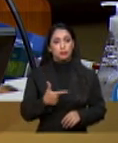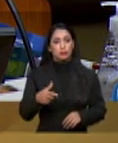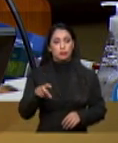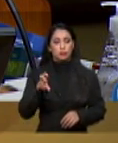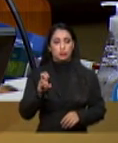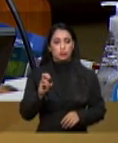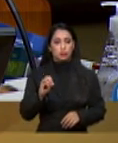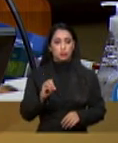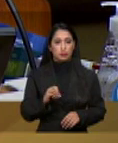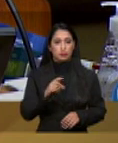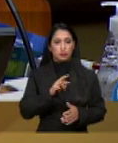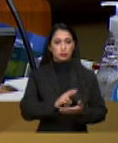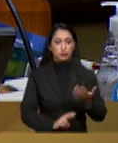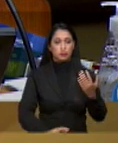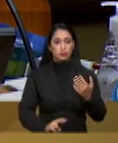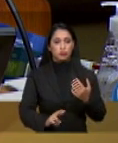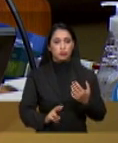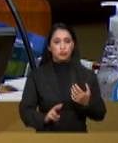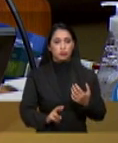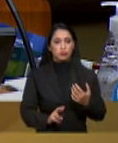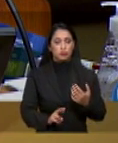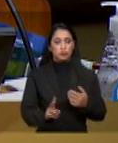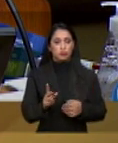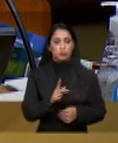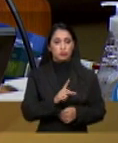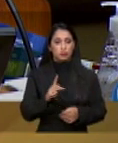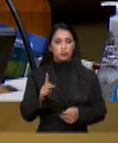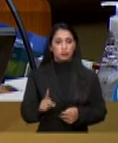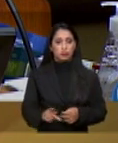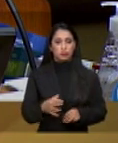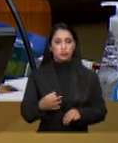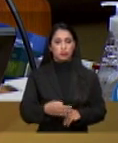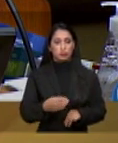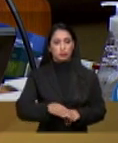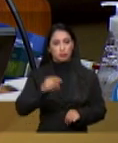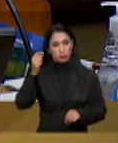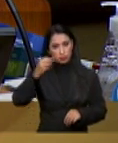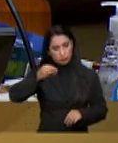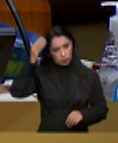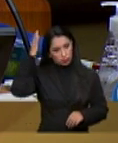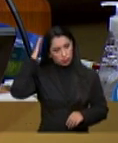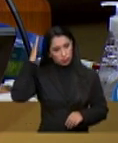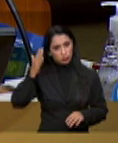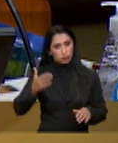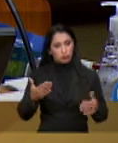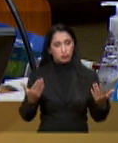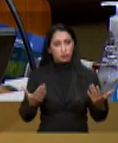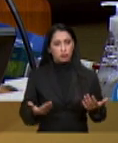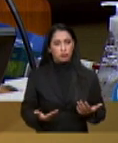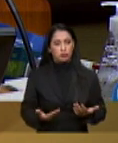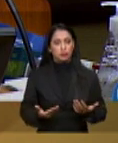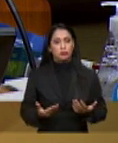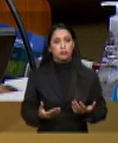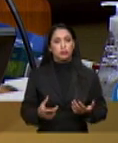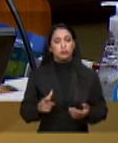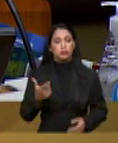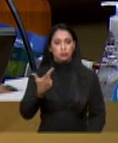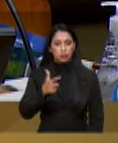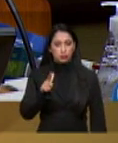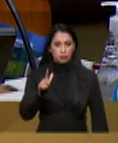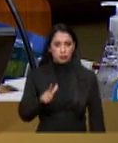102.550, de relatoria do presidente ministro Luiz Fux. Porém, uma vez mais,